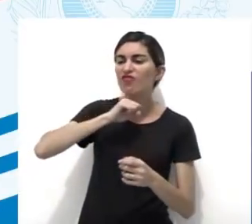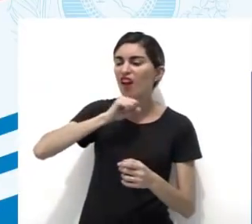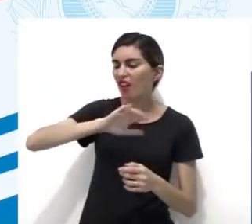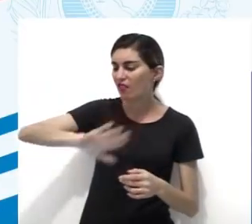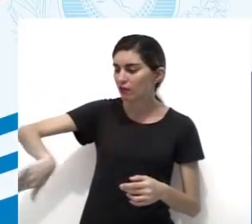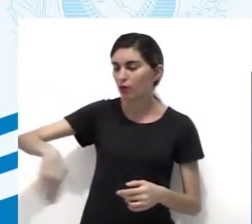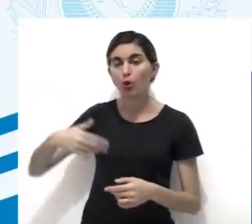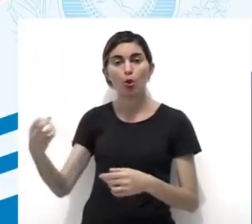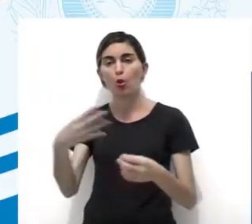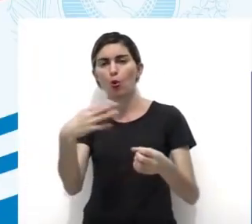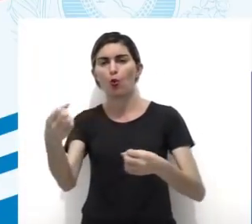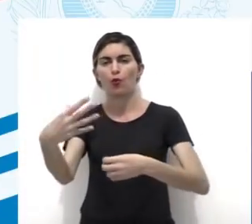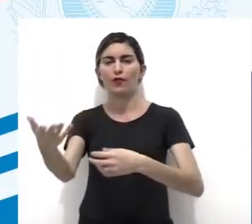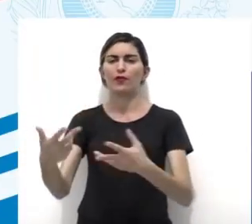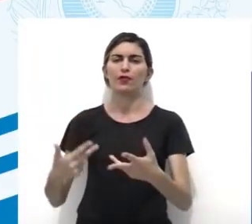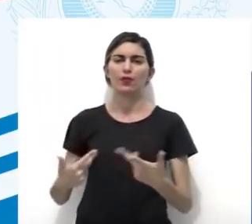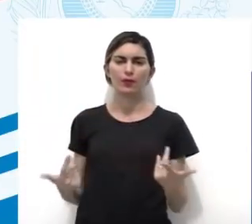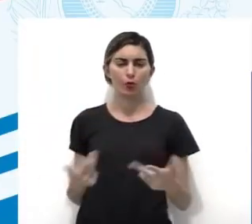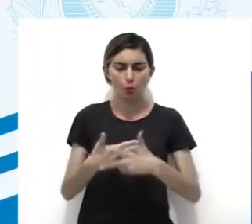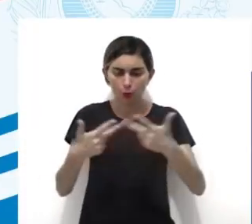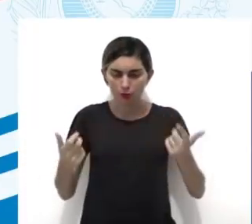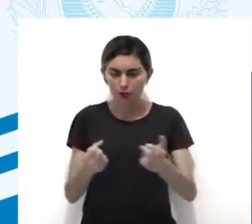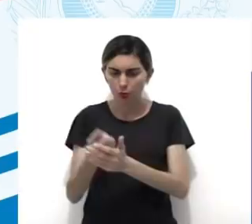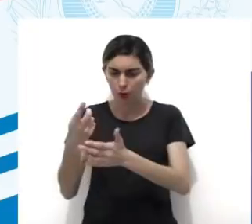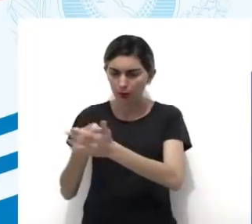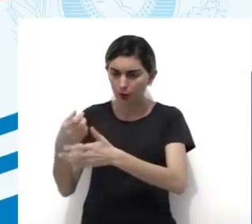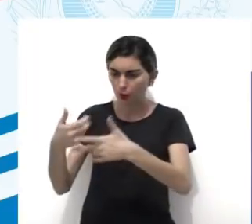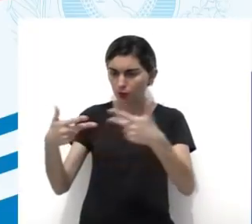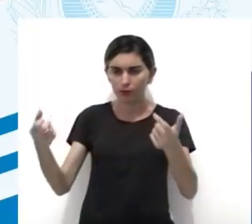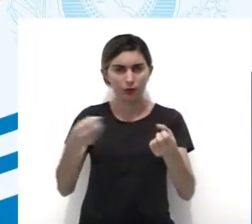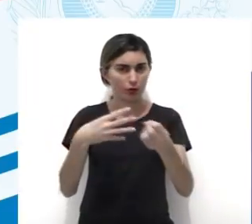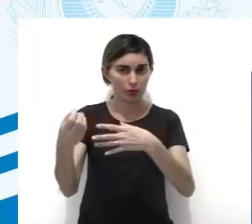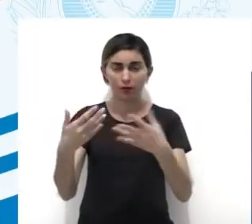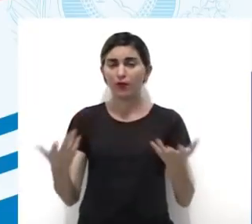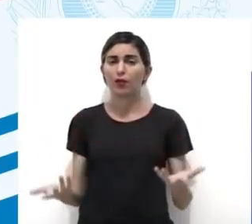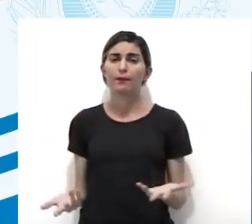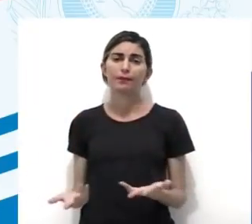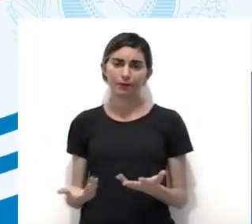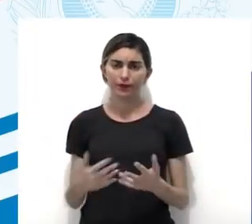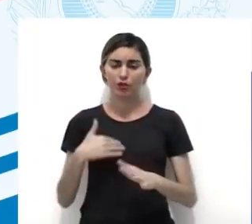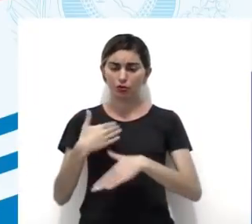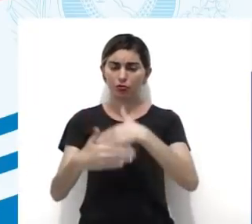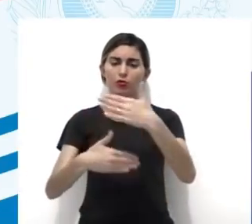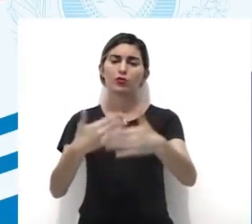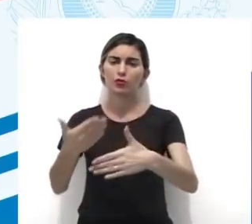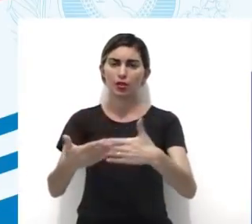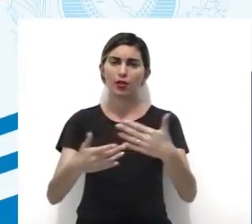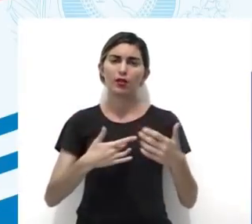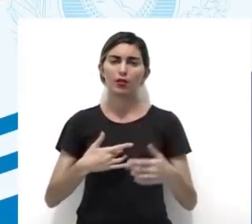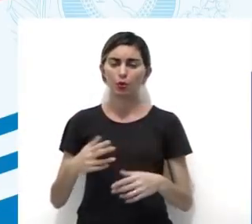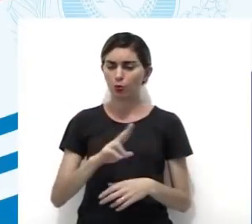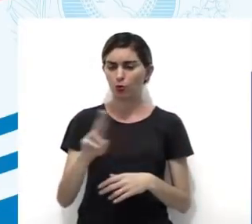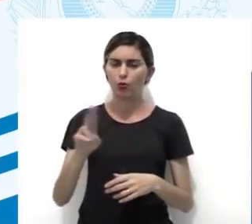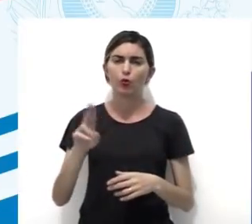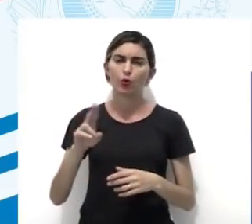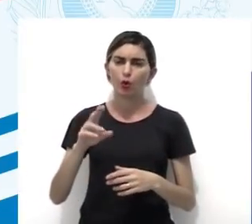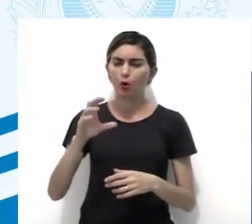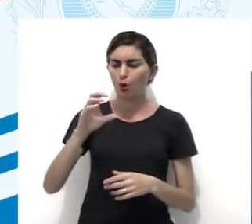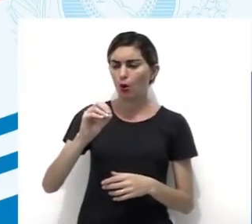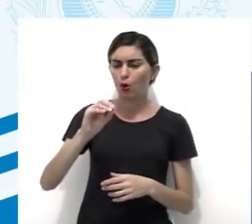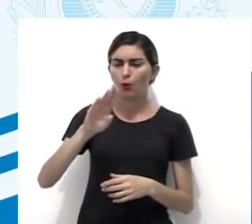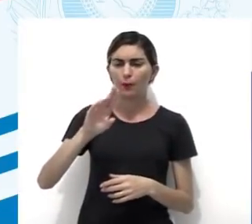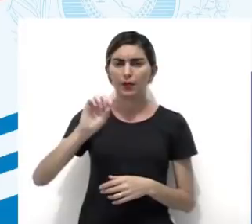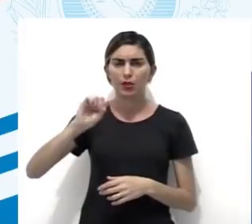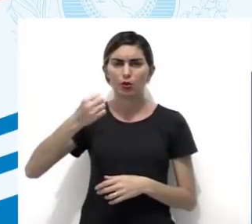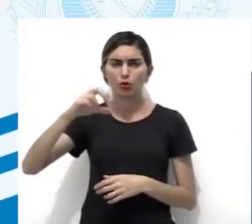nova produção, um novo excedente, um novo consumo e um novo descarte, vai gerando o que se denominou de